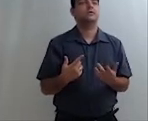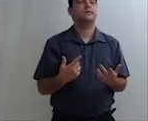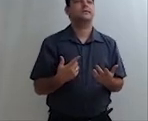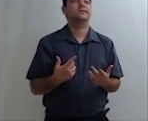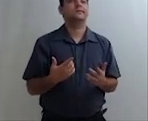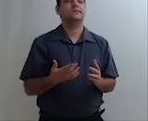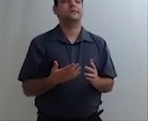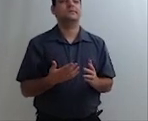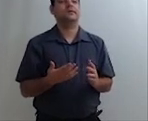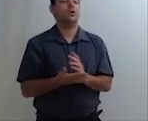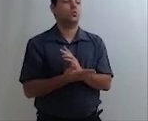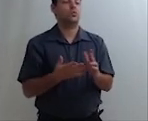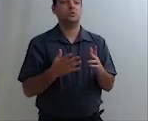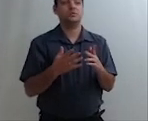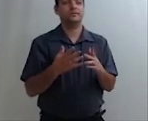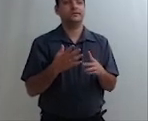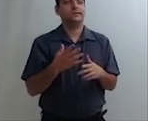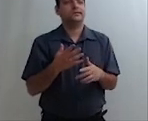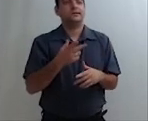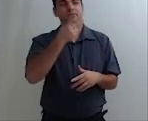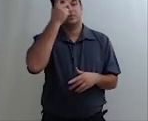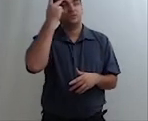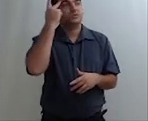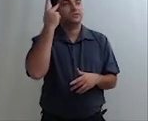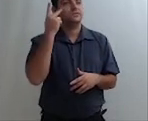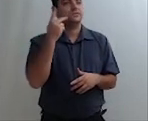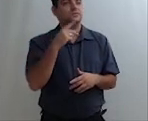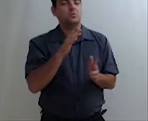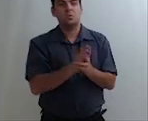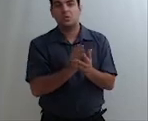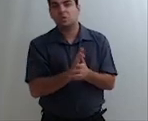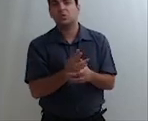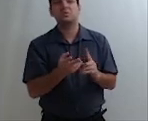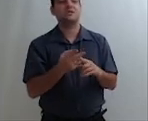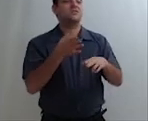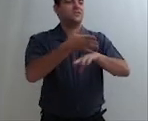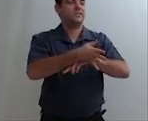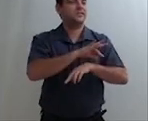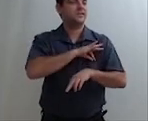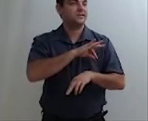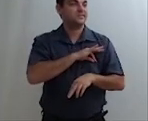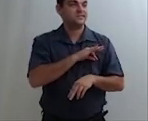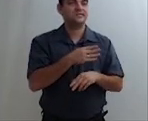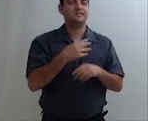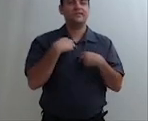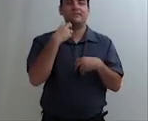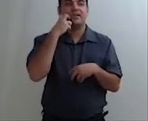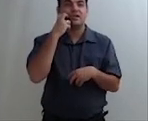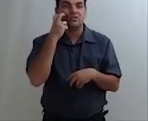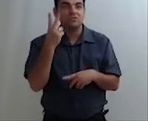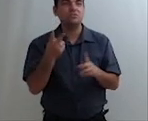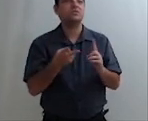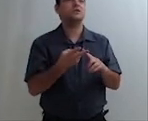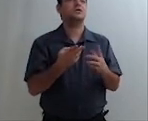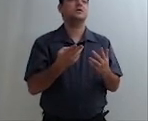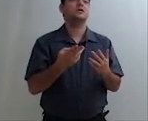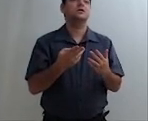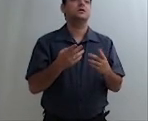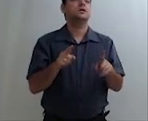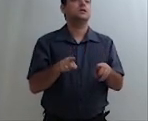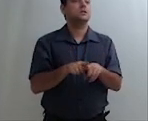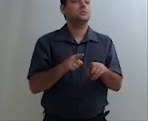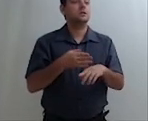postas as pessoas submetidas a a às a às audiências a aos atos de